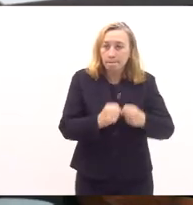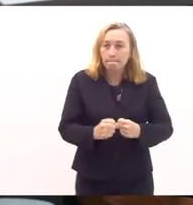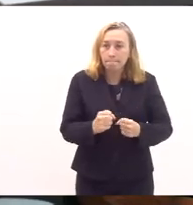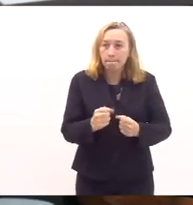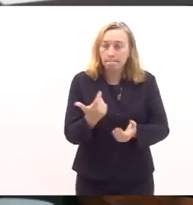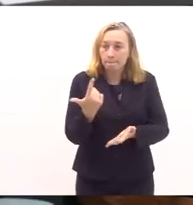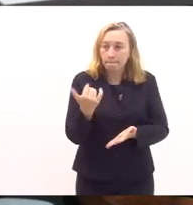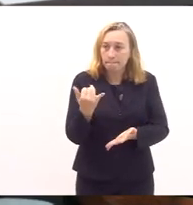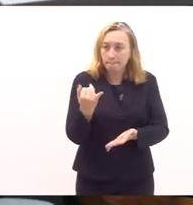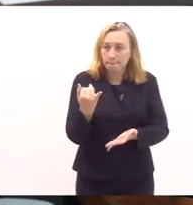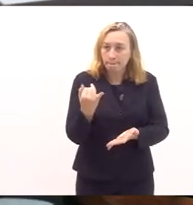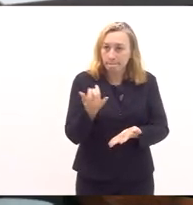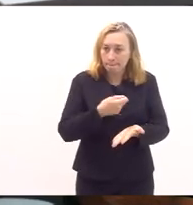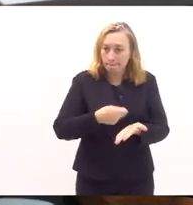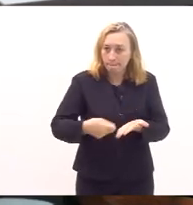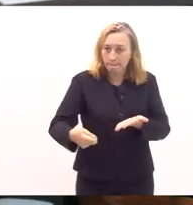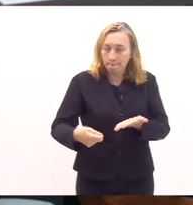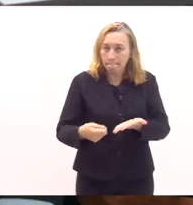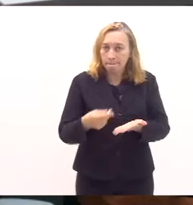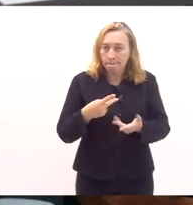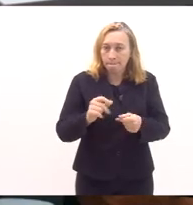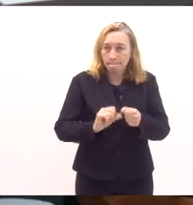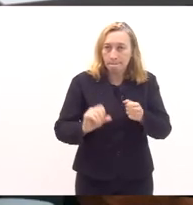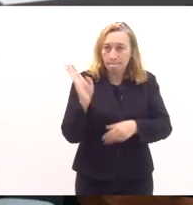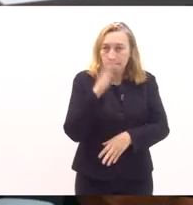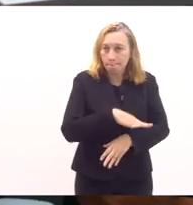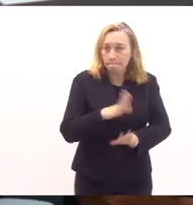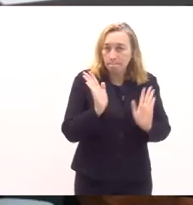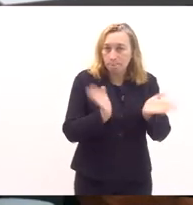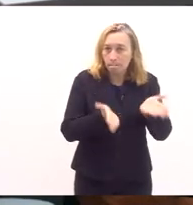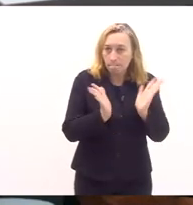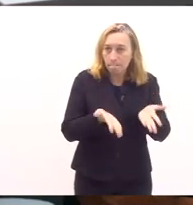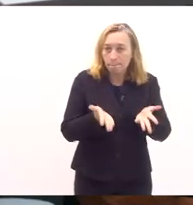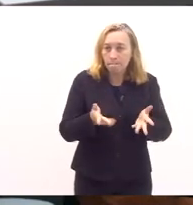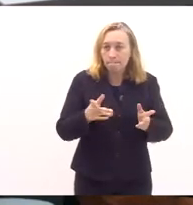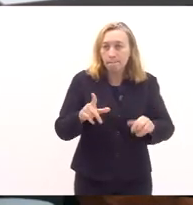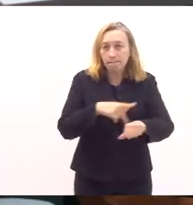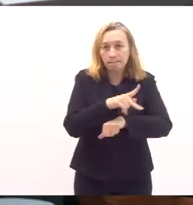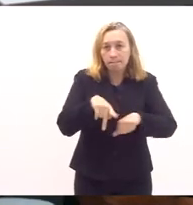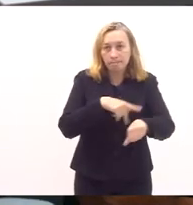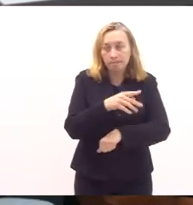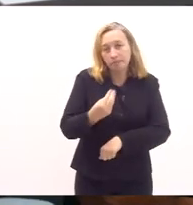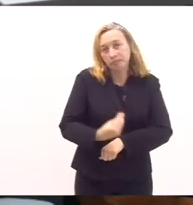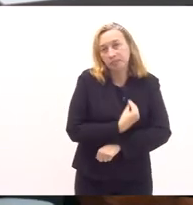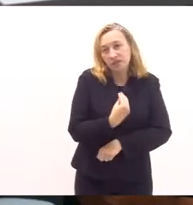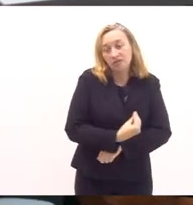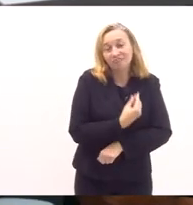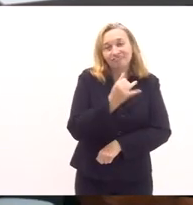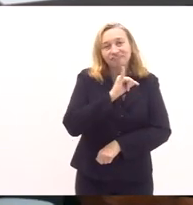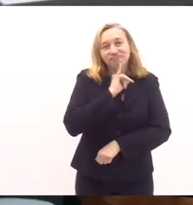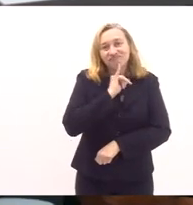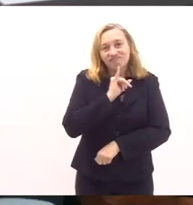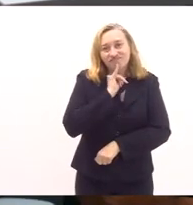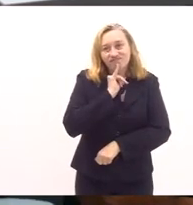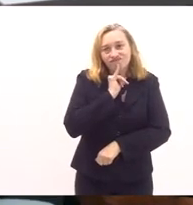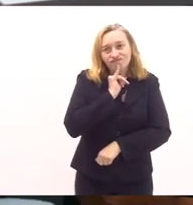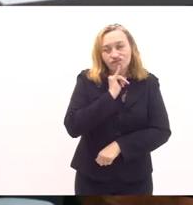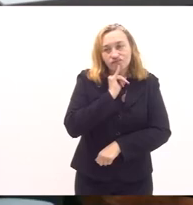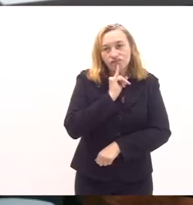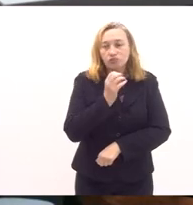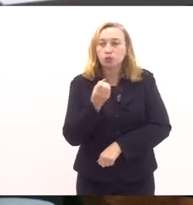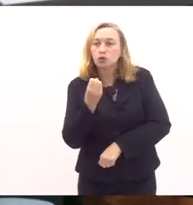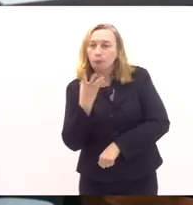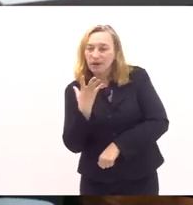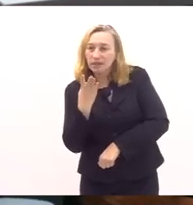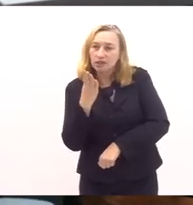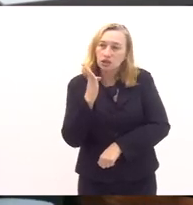caneta, ele faz a maldade. Então, hoje, nós estamos num país, infelizmente, do bem e do